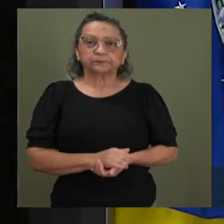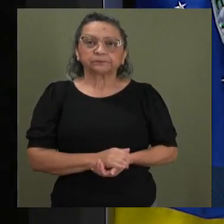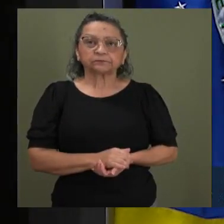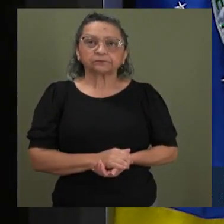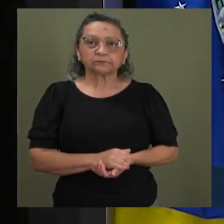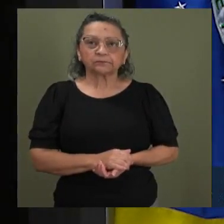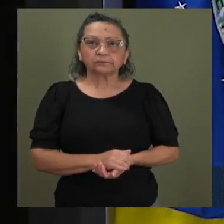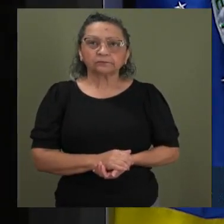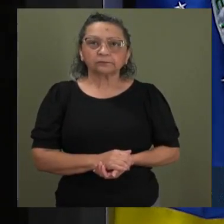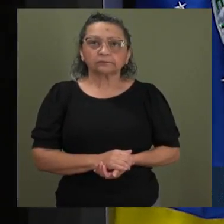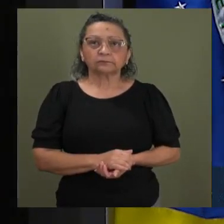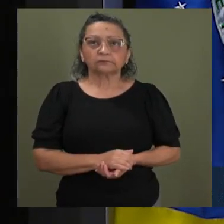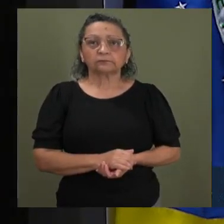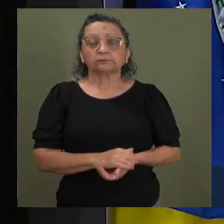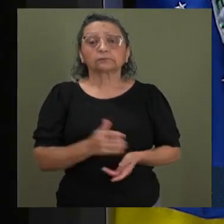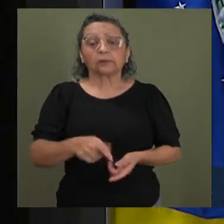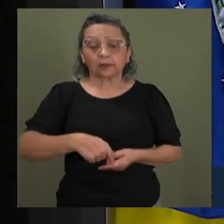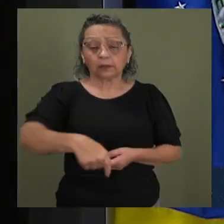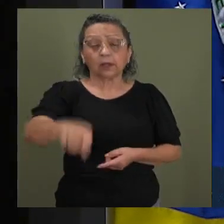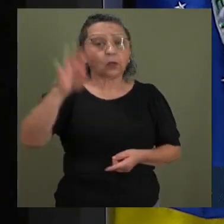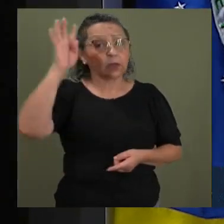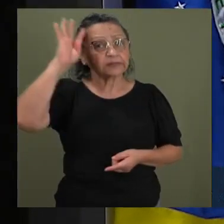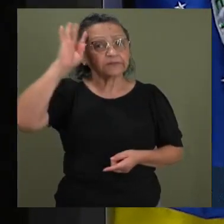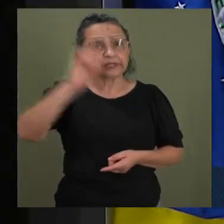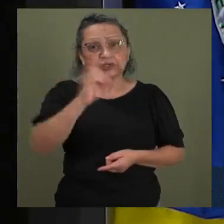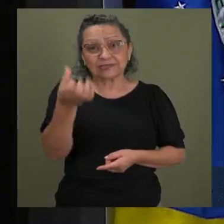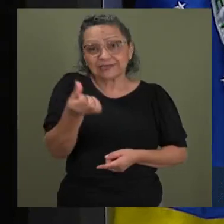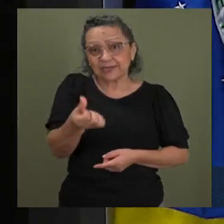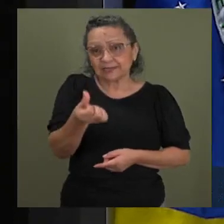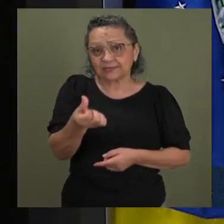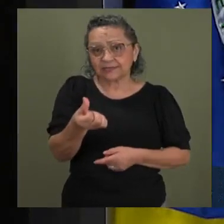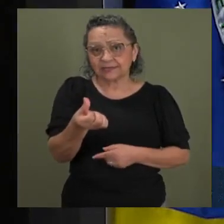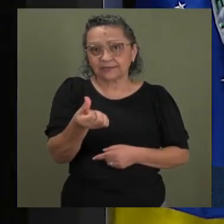É que depois de amanhã, quarta-feira, senador Jorge Seife,